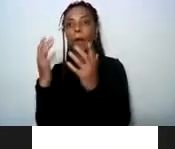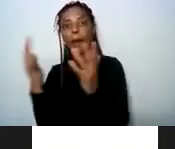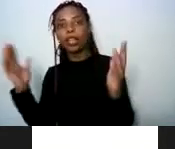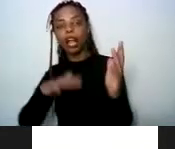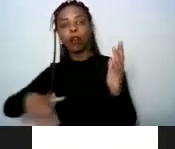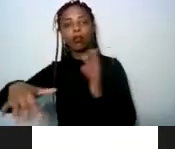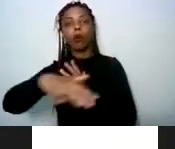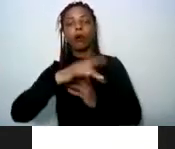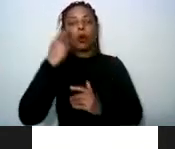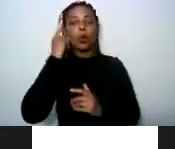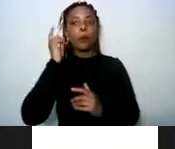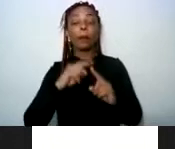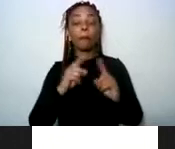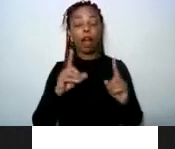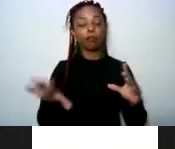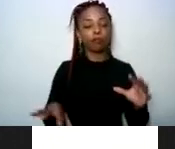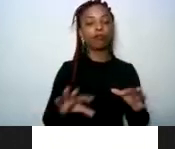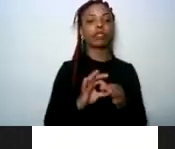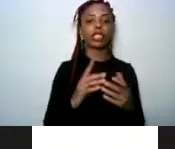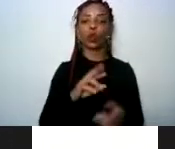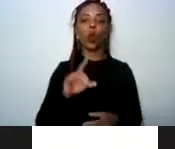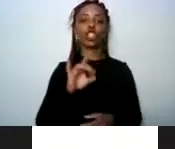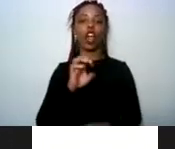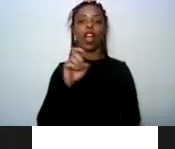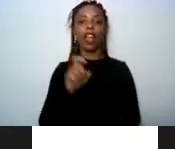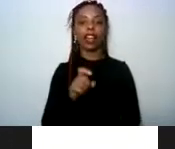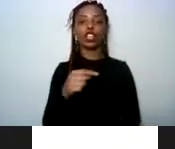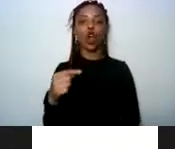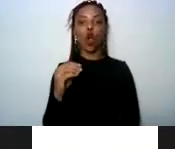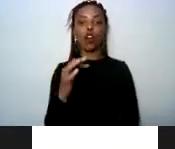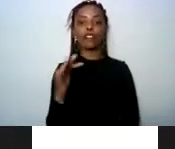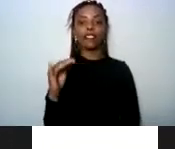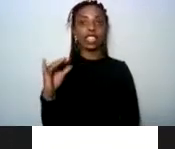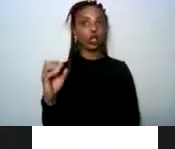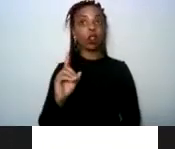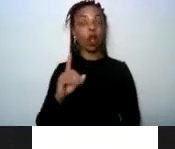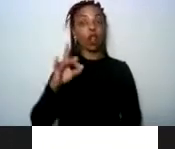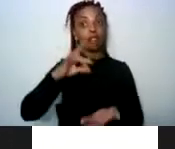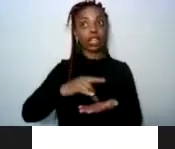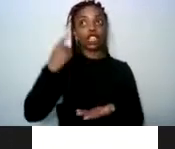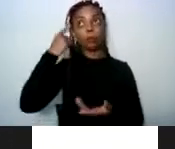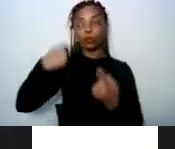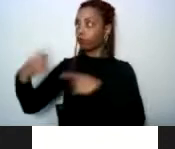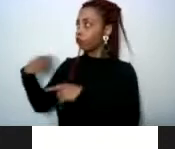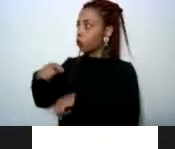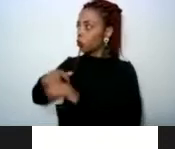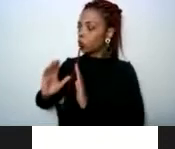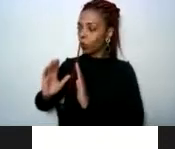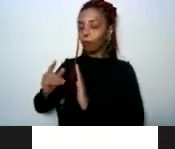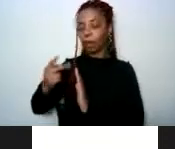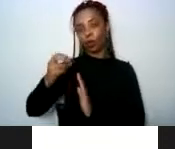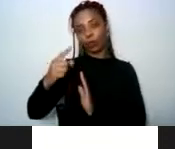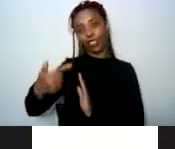não é só simplesmente um ex-oficio eles fazem uma releitura temporal até porque aconteceu em 2017